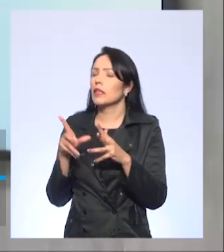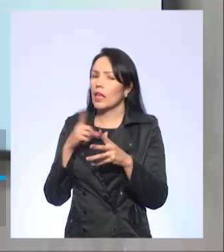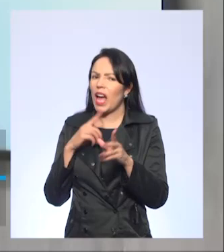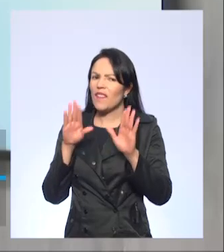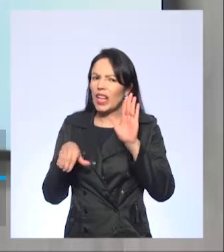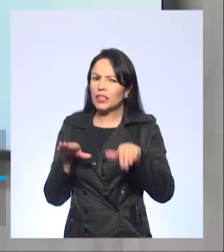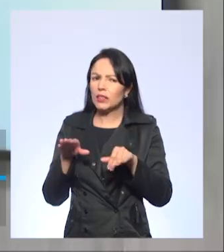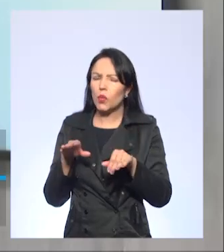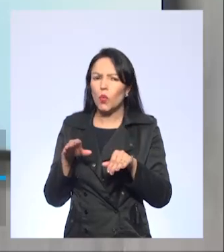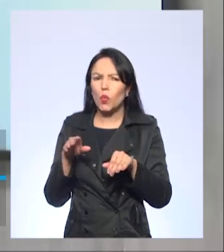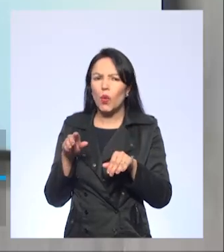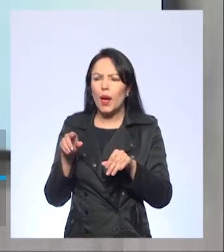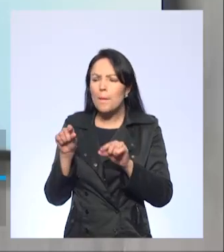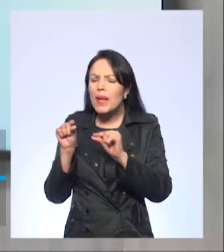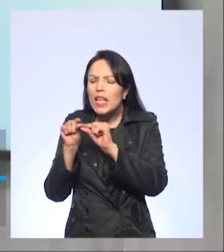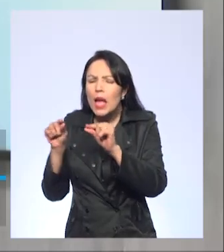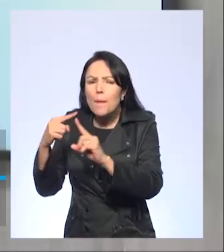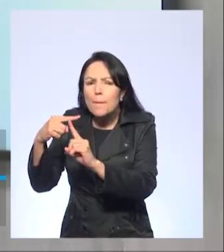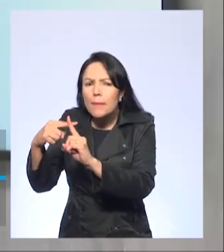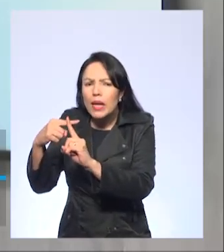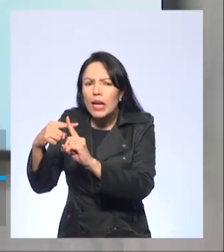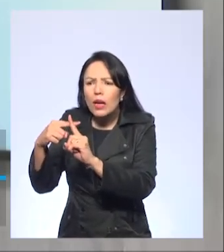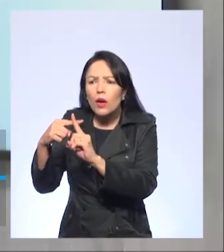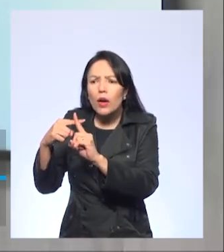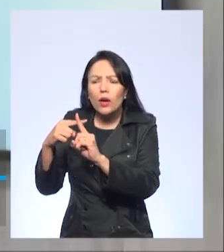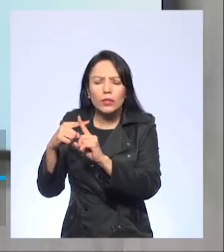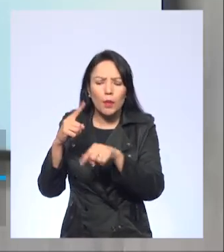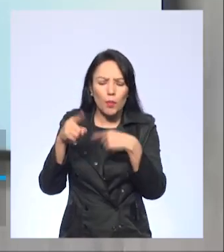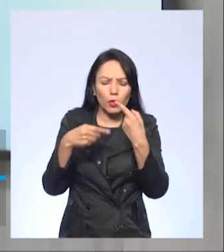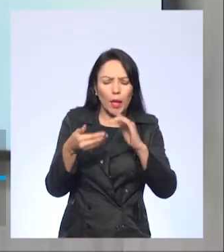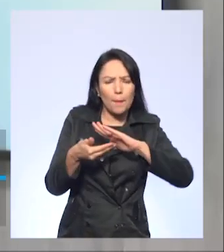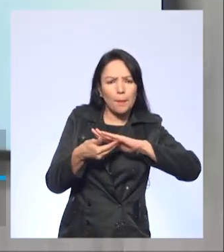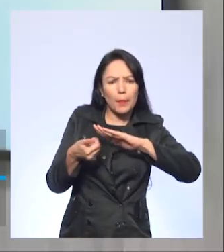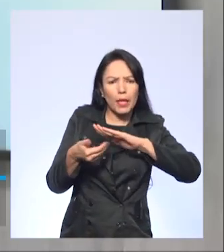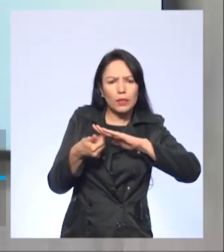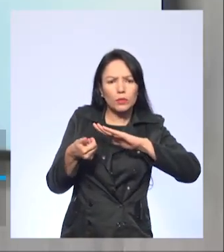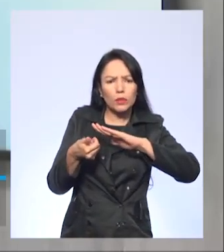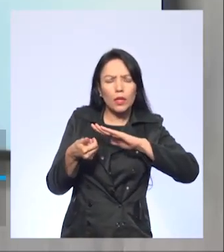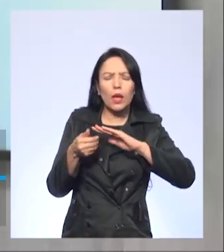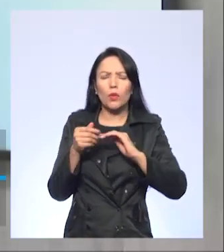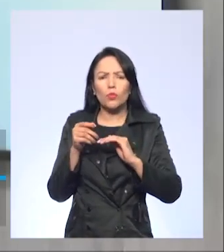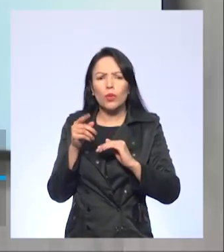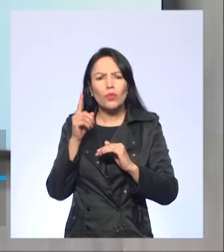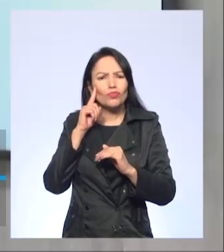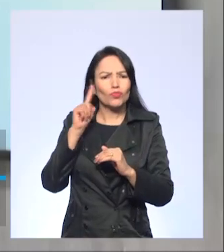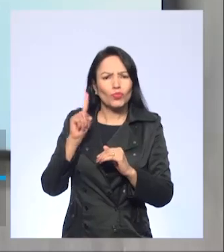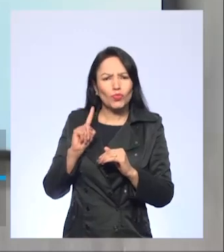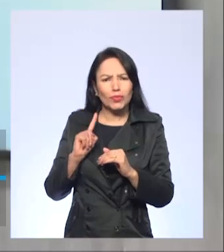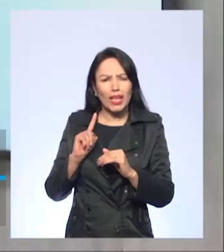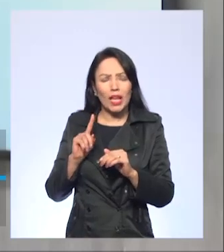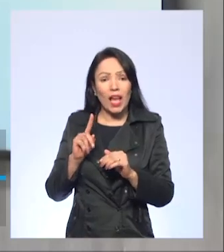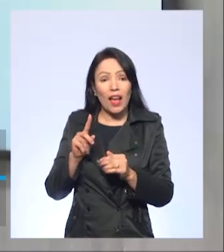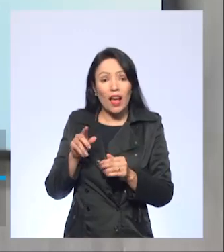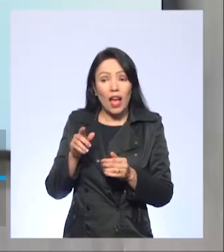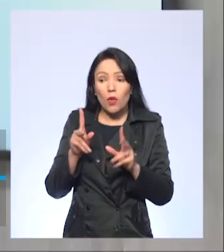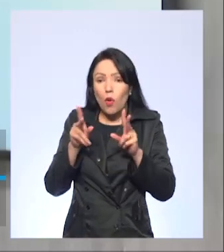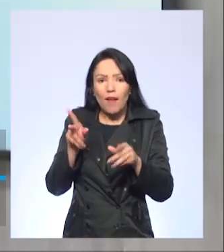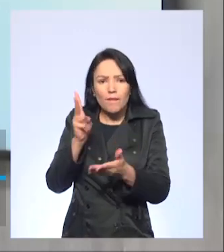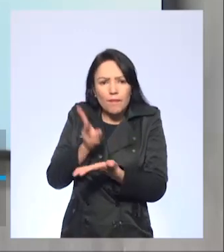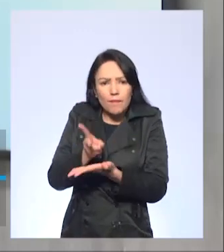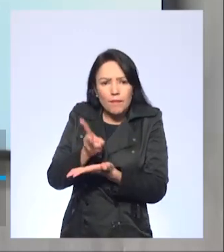ele coloca sinal de mais, outra hora de menos. Eu não sei se isso é uma fórmula fixa ou se está tirando